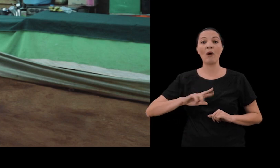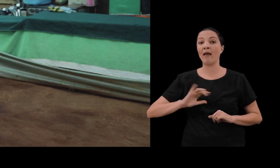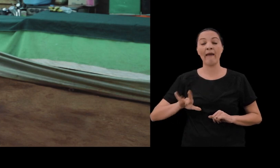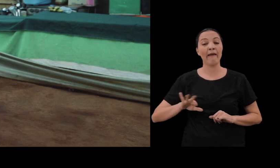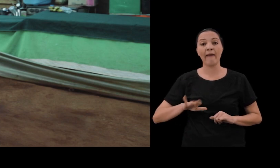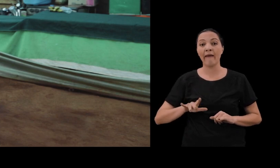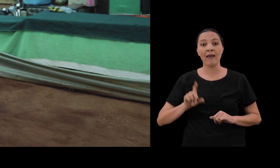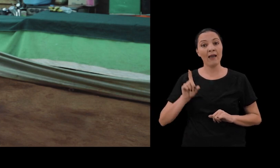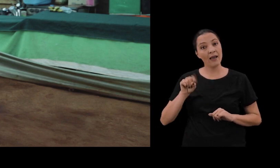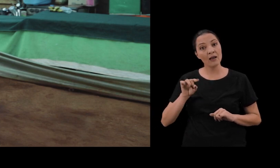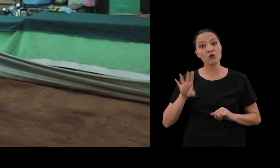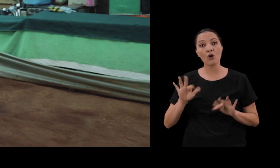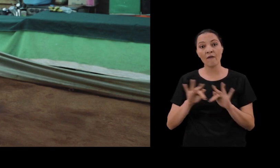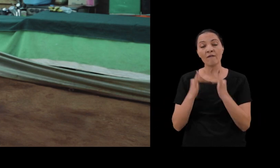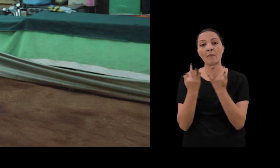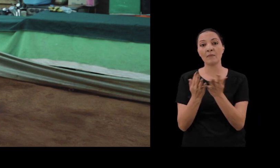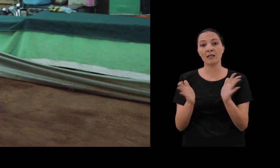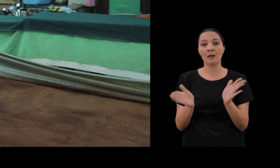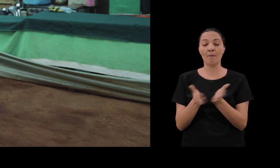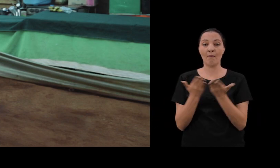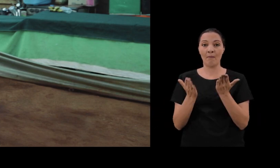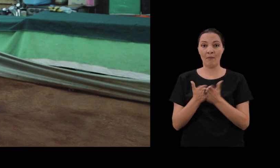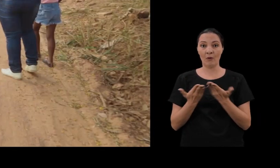família carente.